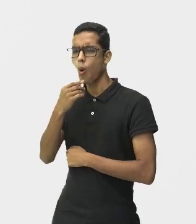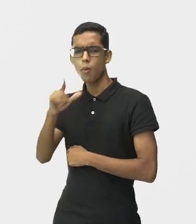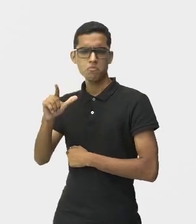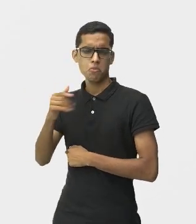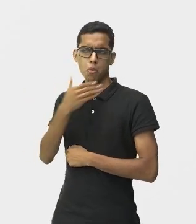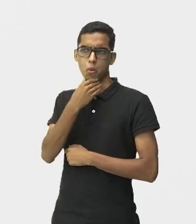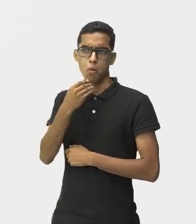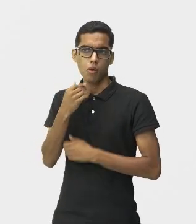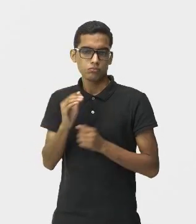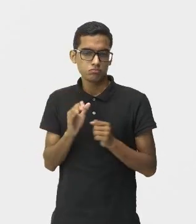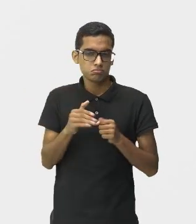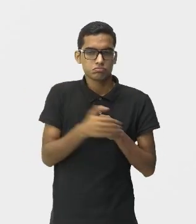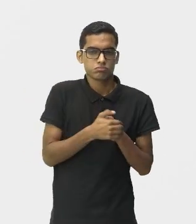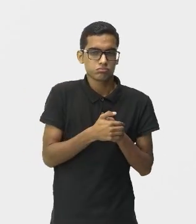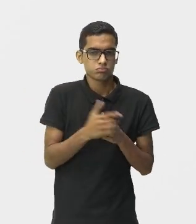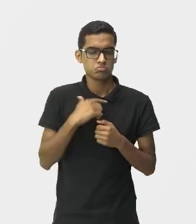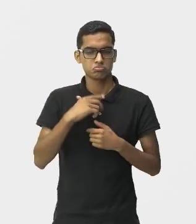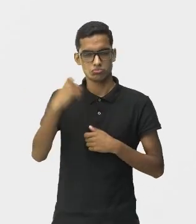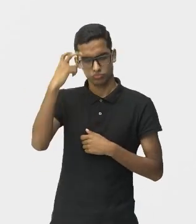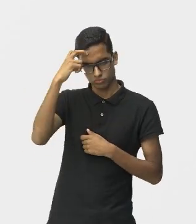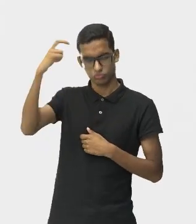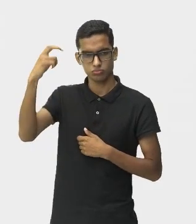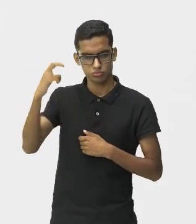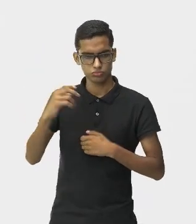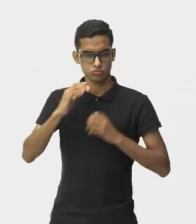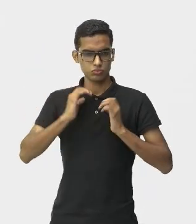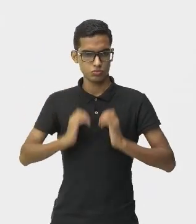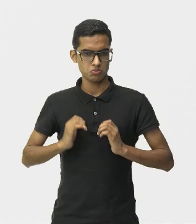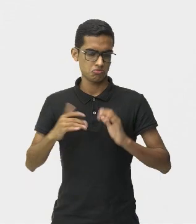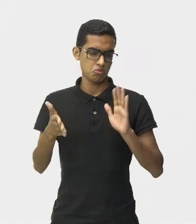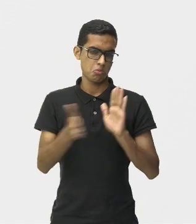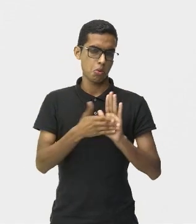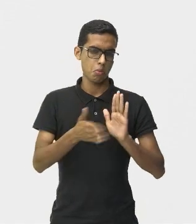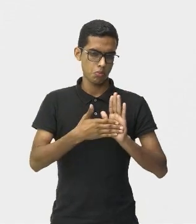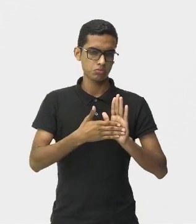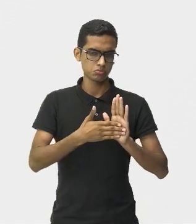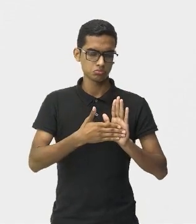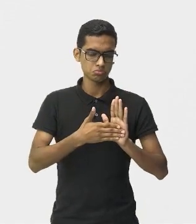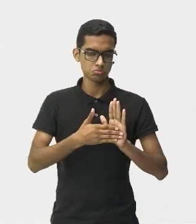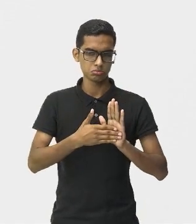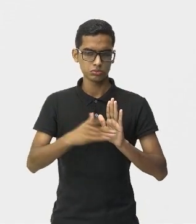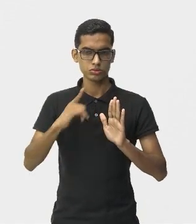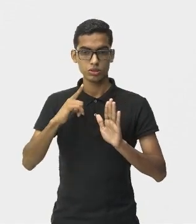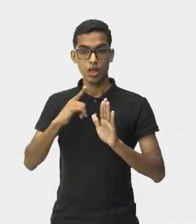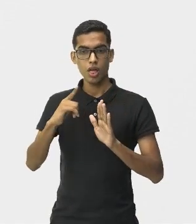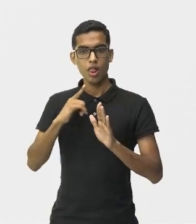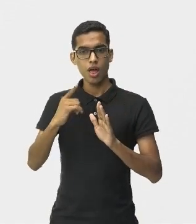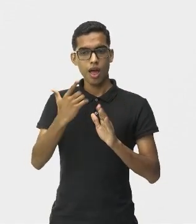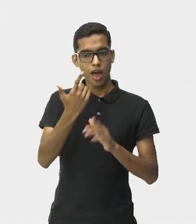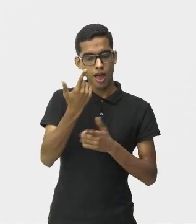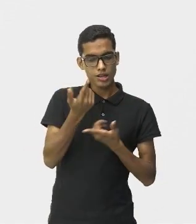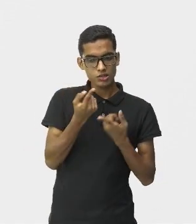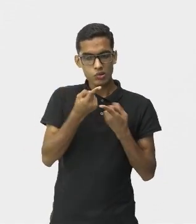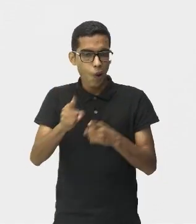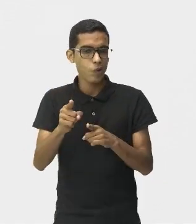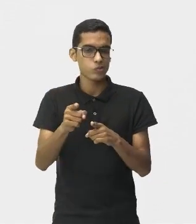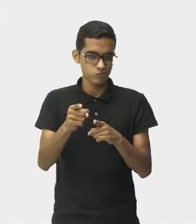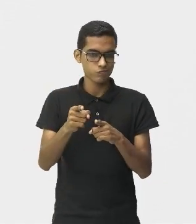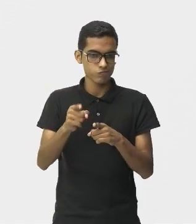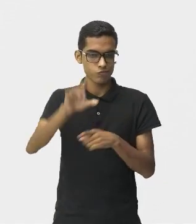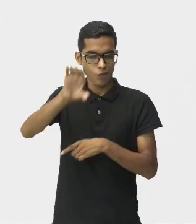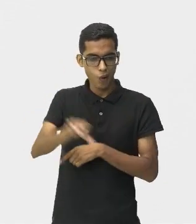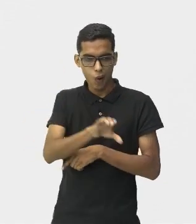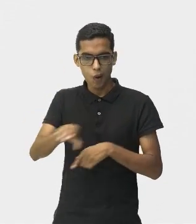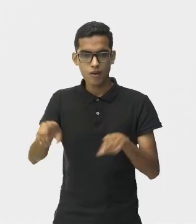culto, rígido de seus propósitos, anticlerical e adepto do centralismo administrativo e defensor do